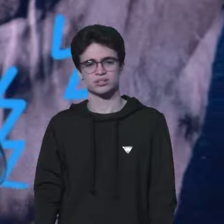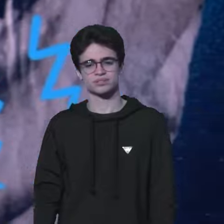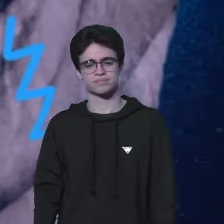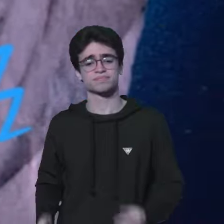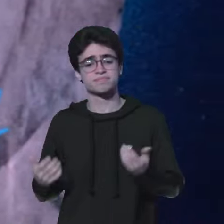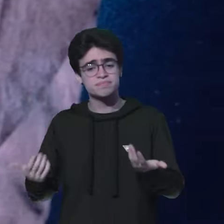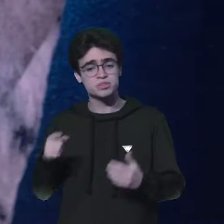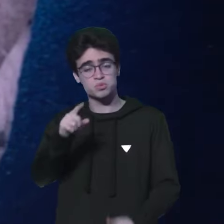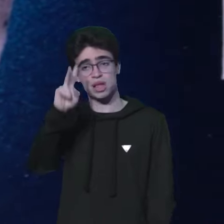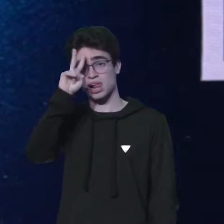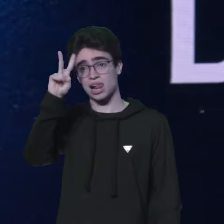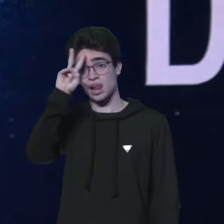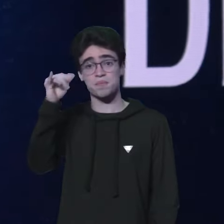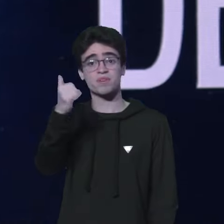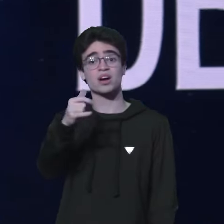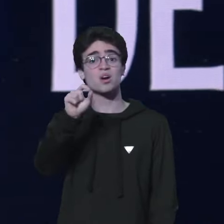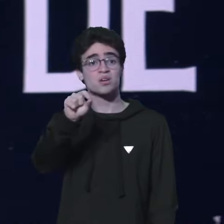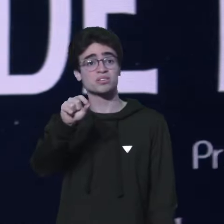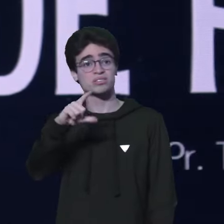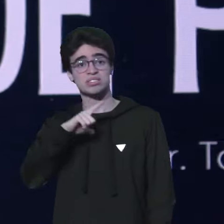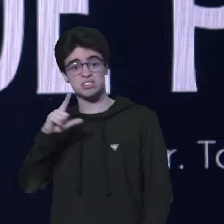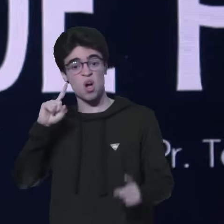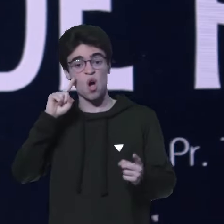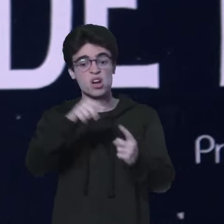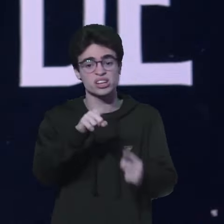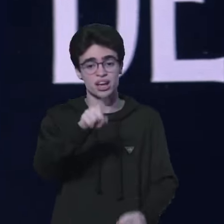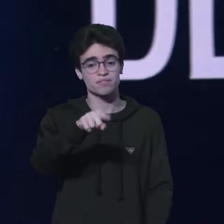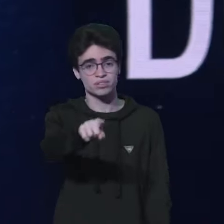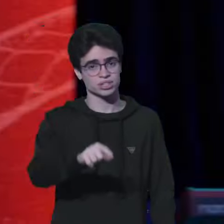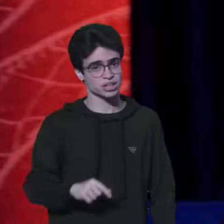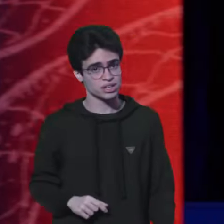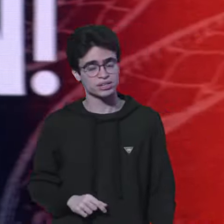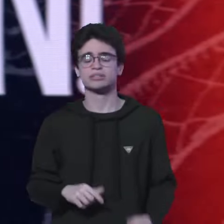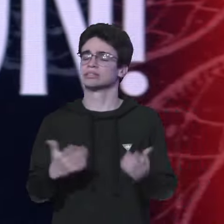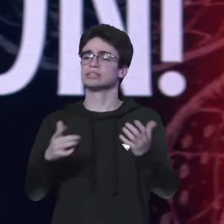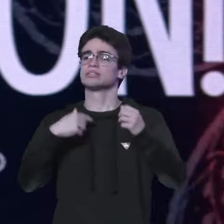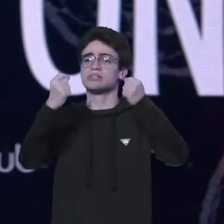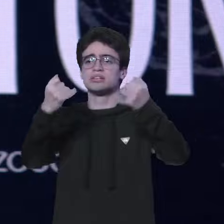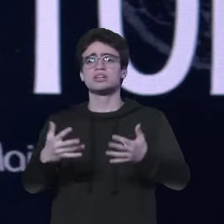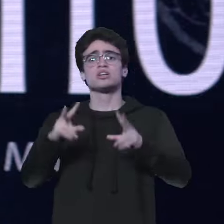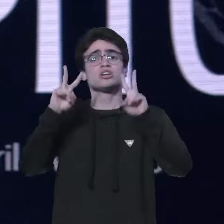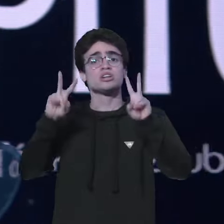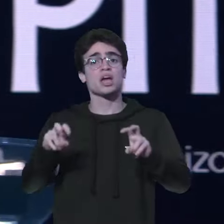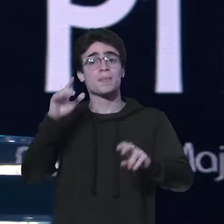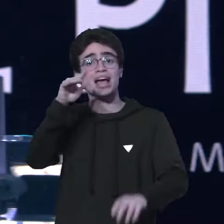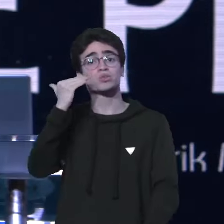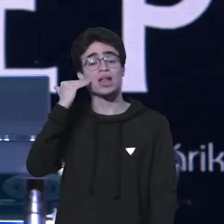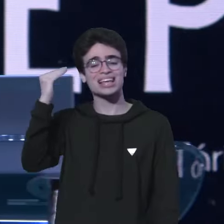E lembra que eu falei que você é alvo dela? Deixa eu te contar algumas coisas sobre o adolescente.